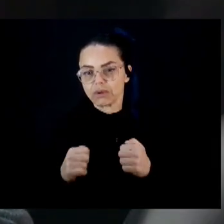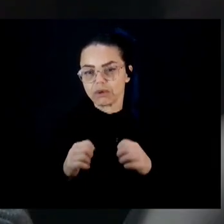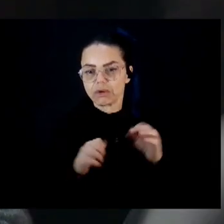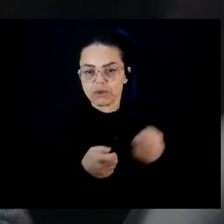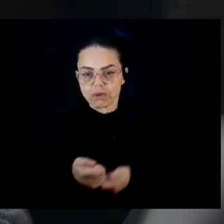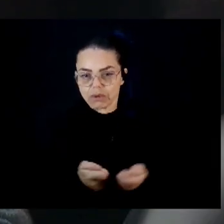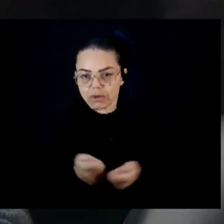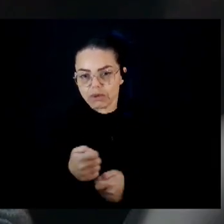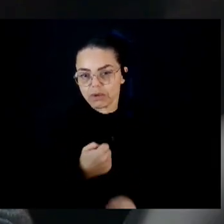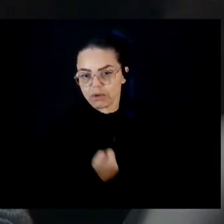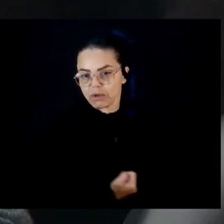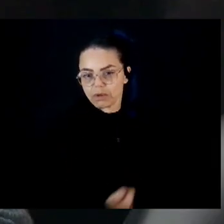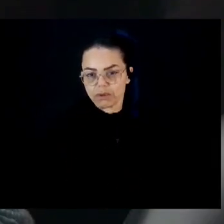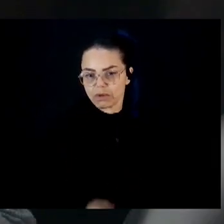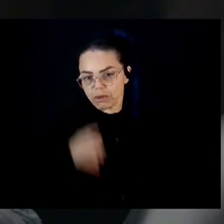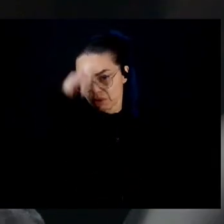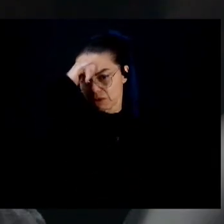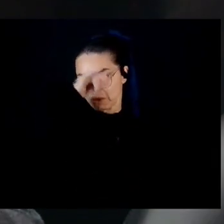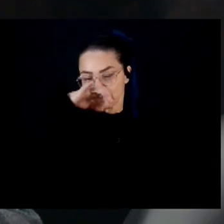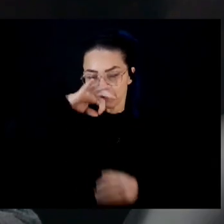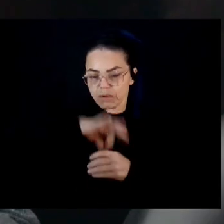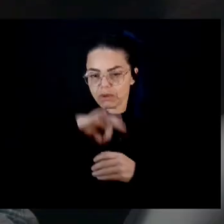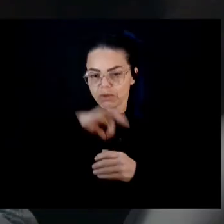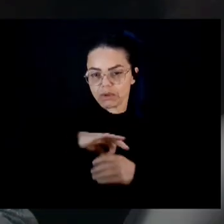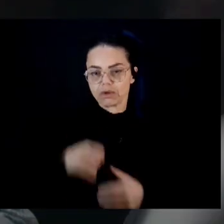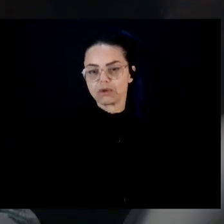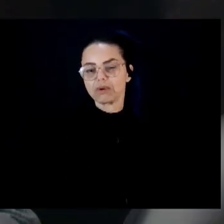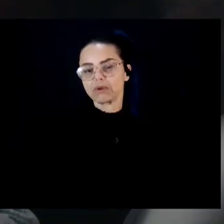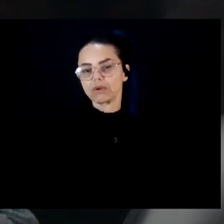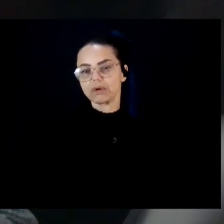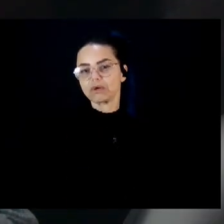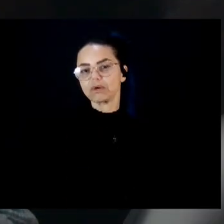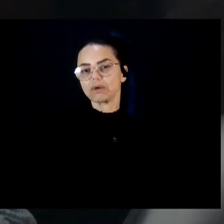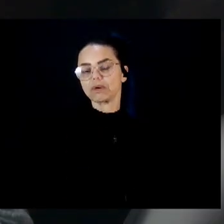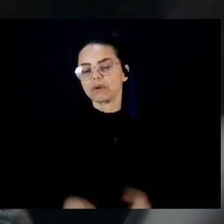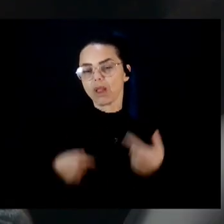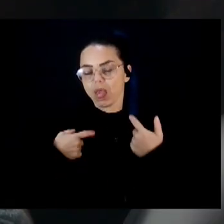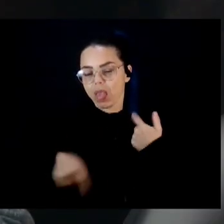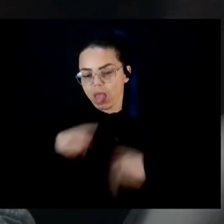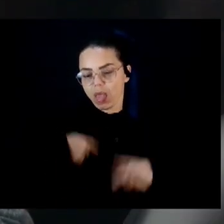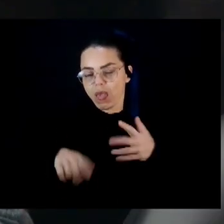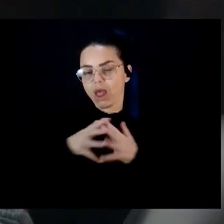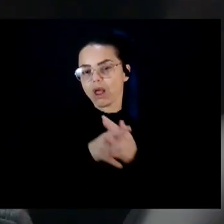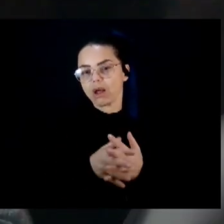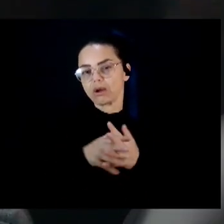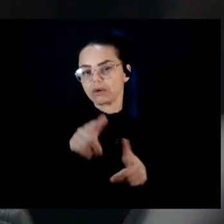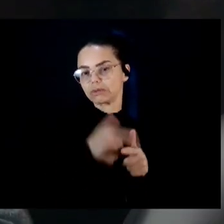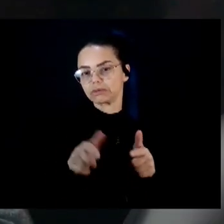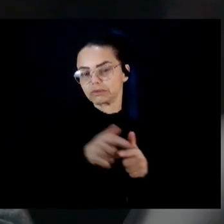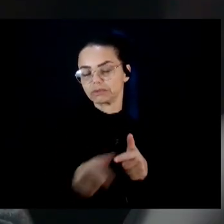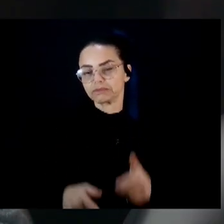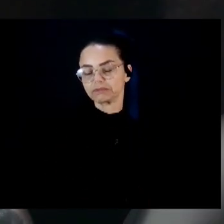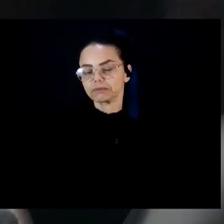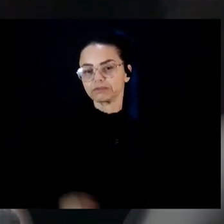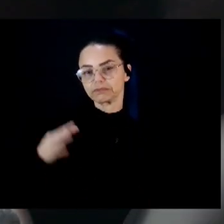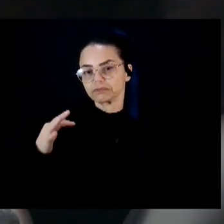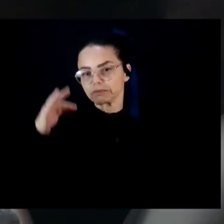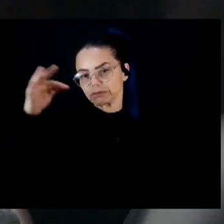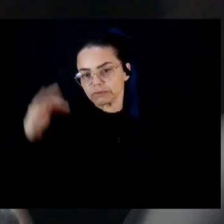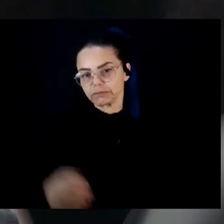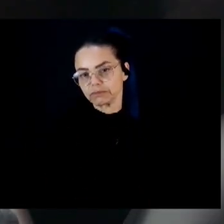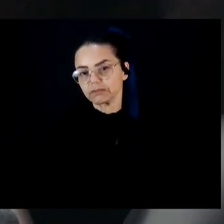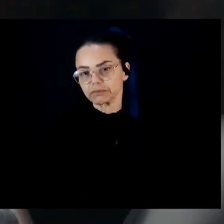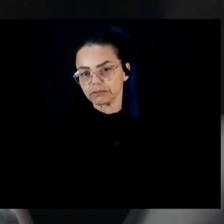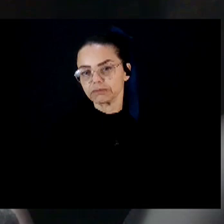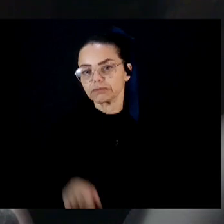esse chá ou colocar o mínimo possível para isso não causar um distúrbio aí em você no médio e longo prazo. Então, tem que ter essa cautela